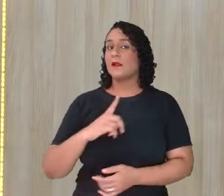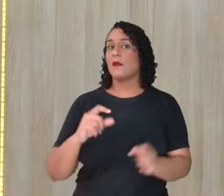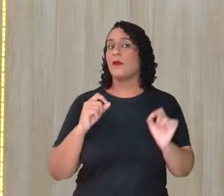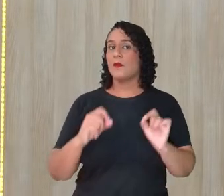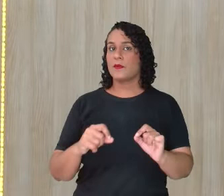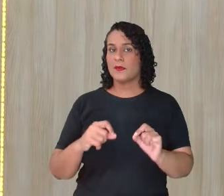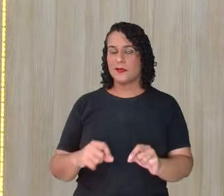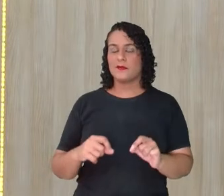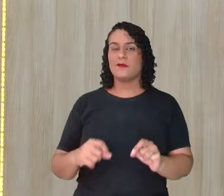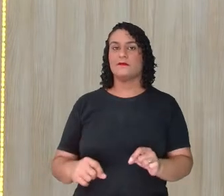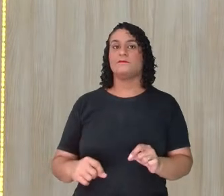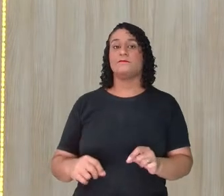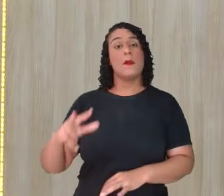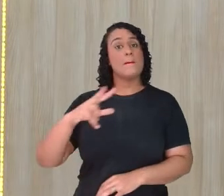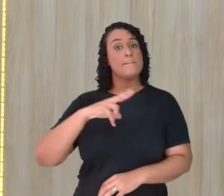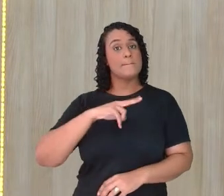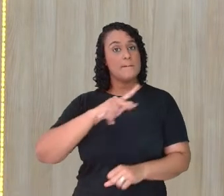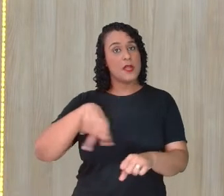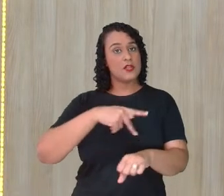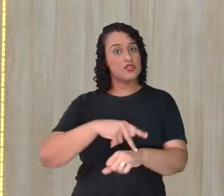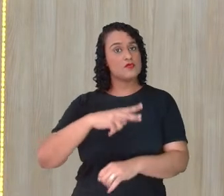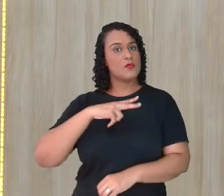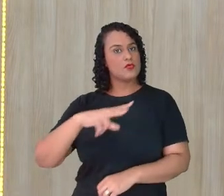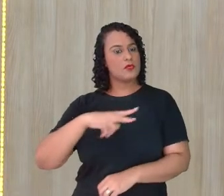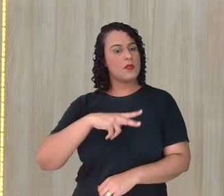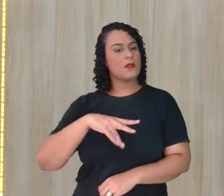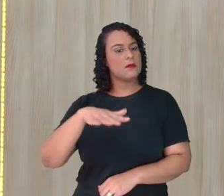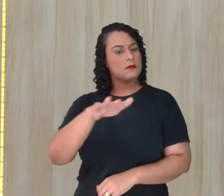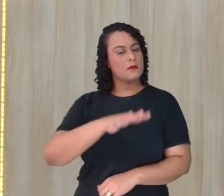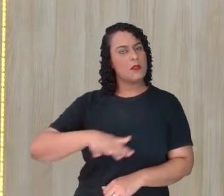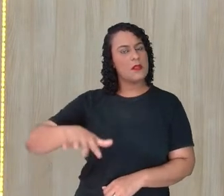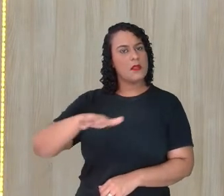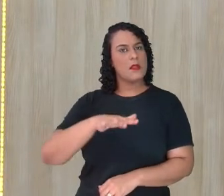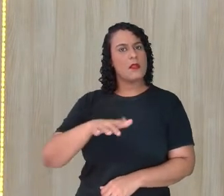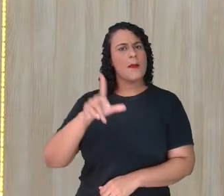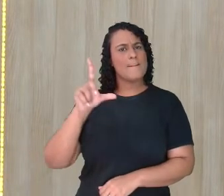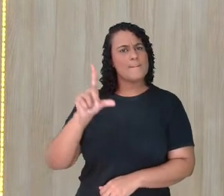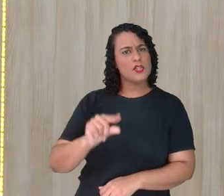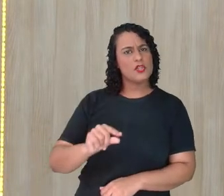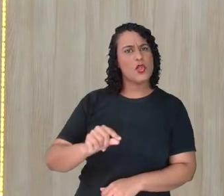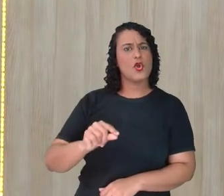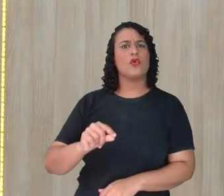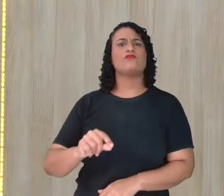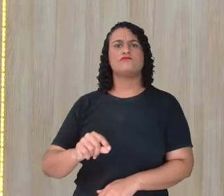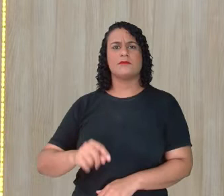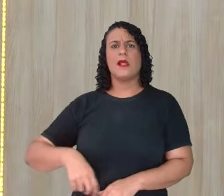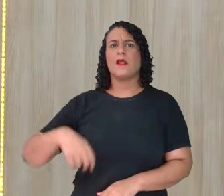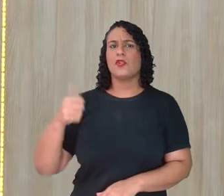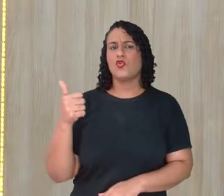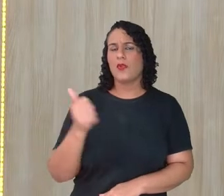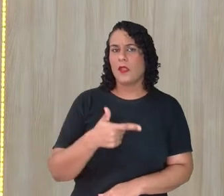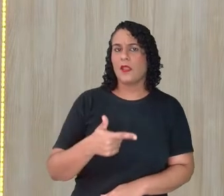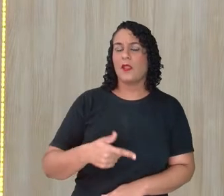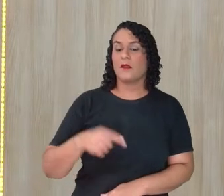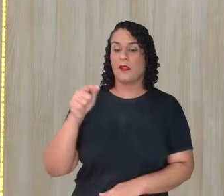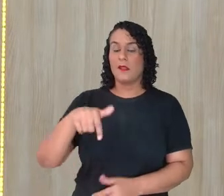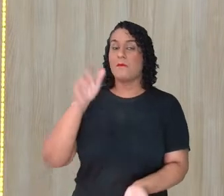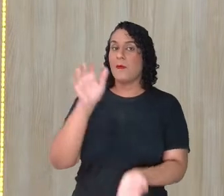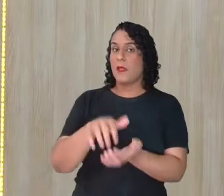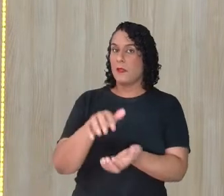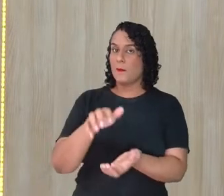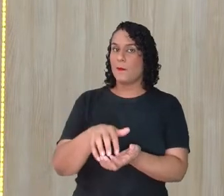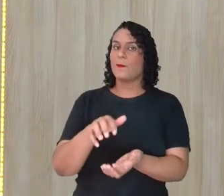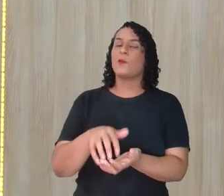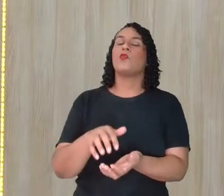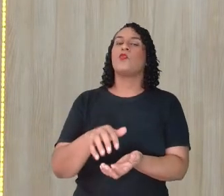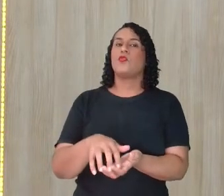que Portugal, né, território, né, menor do que o nosso estado de Pernambuco, ele vai se